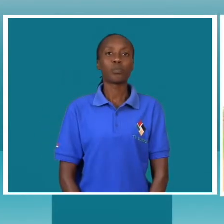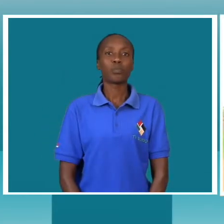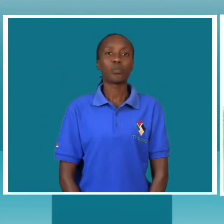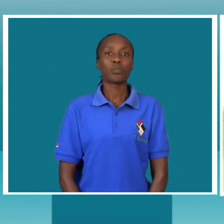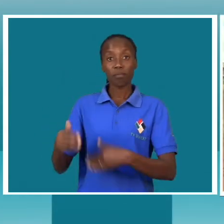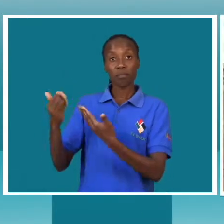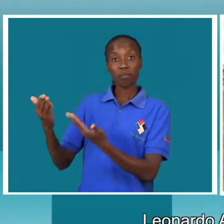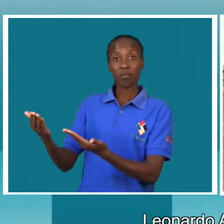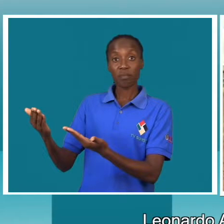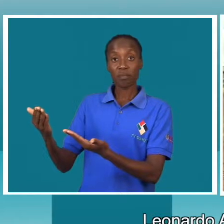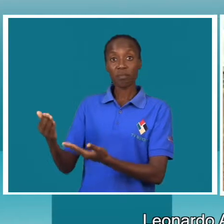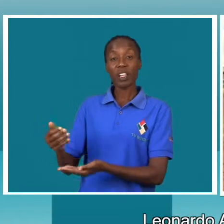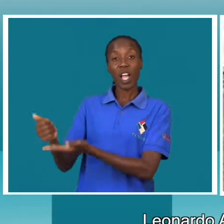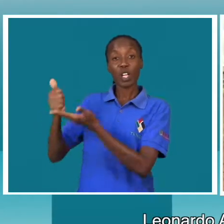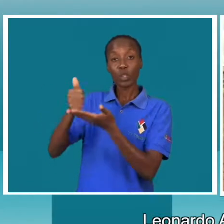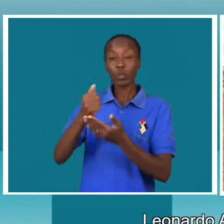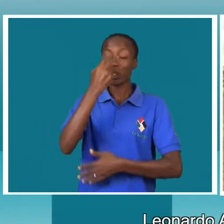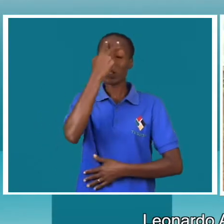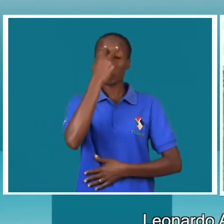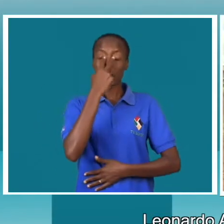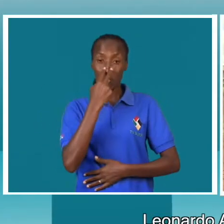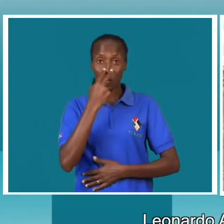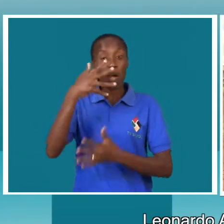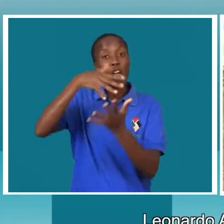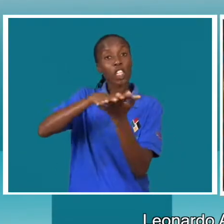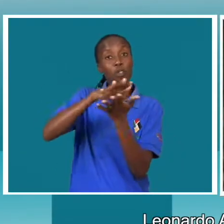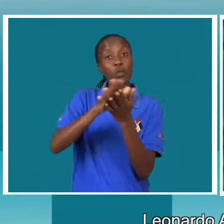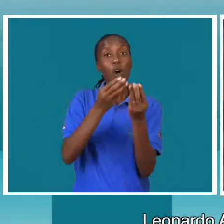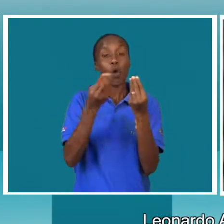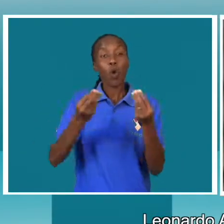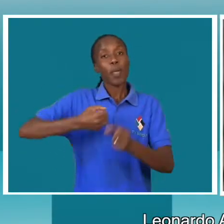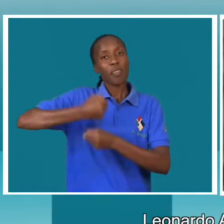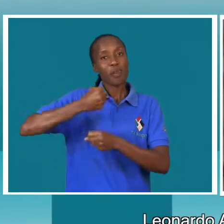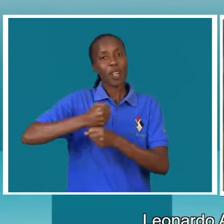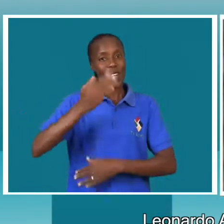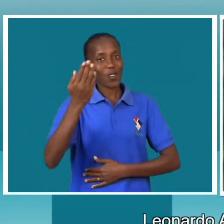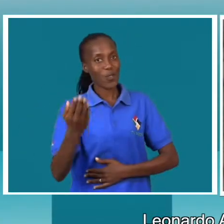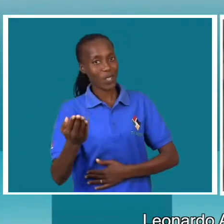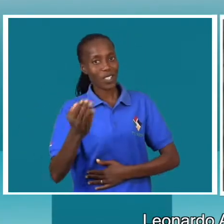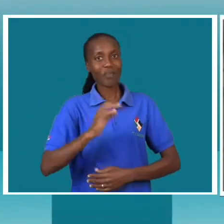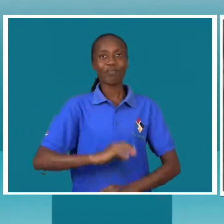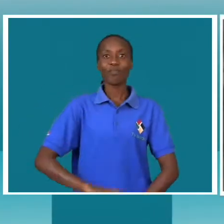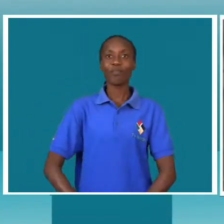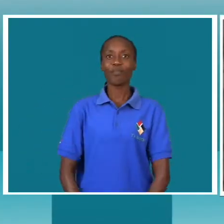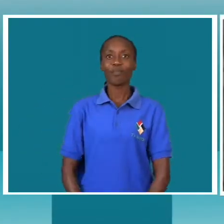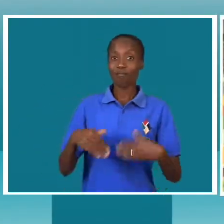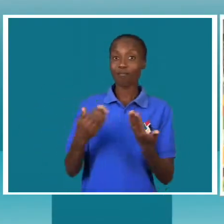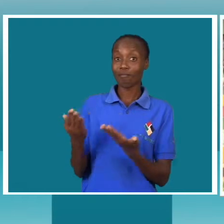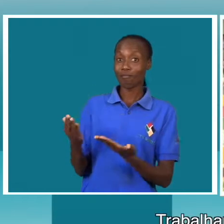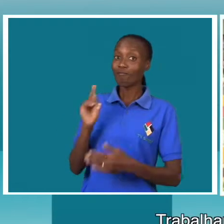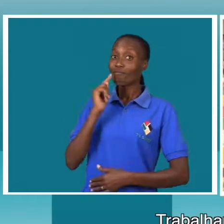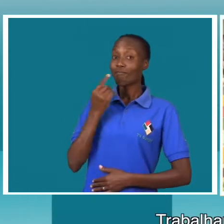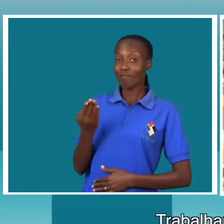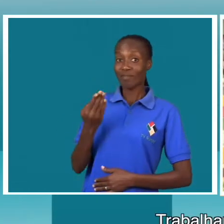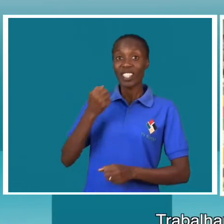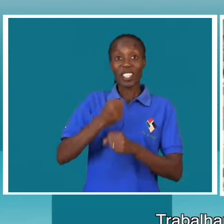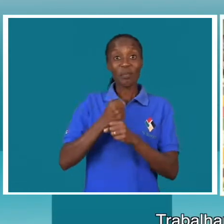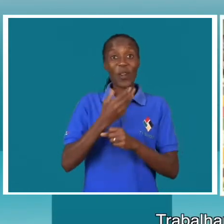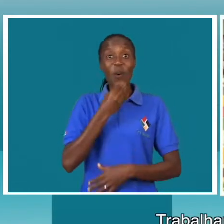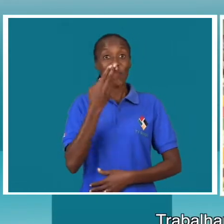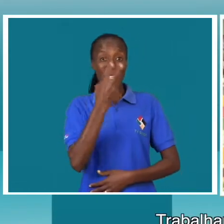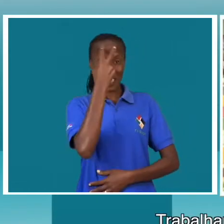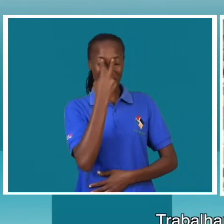2020. Leonardo Albino, guia do Peter, conta como é trabalhar com este atleta. Para mim, trabalhar com o Peter